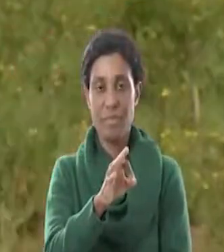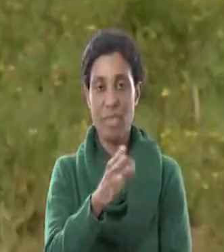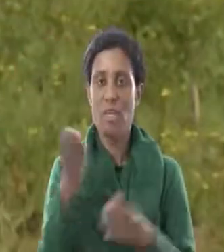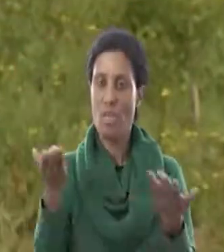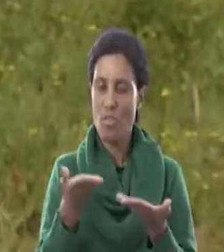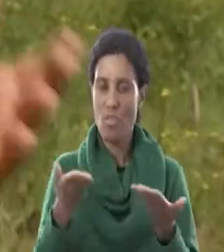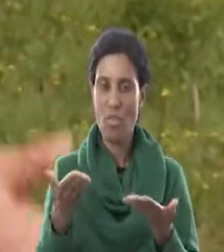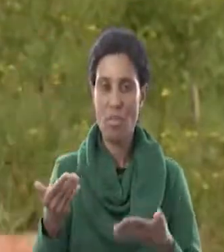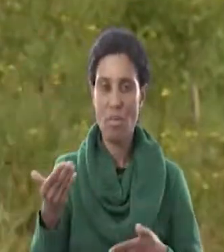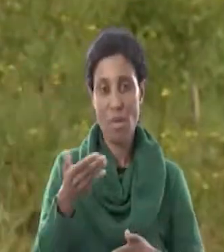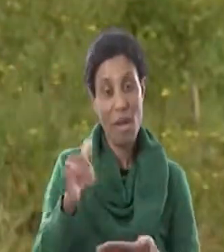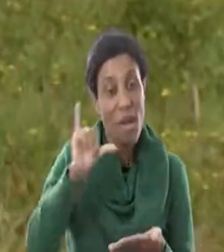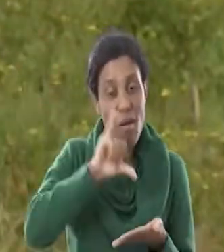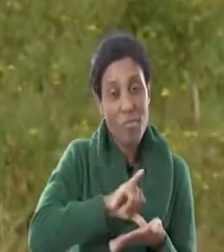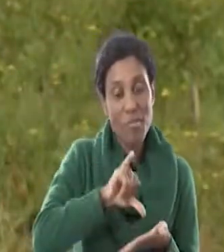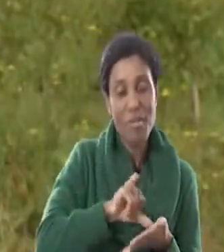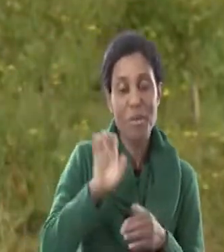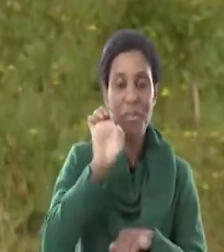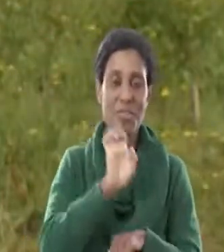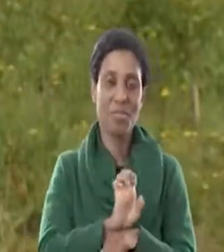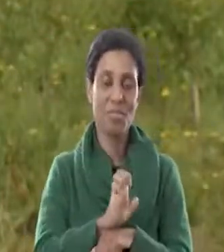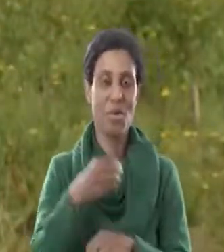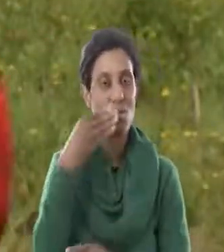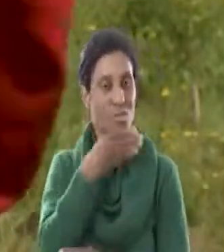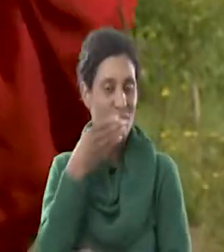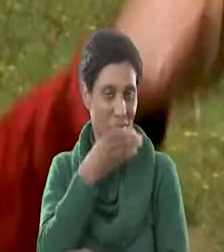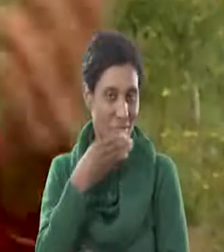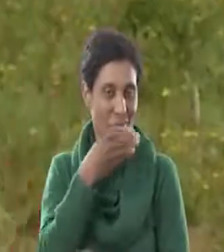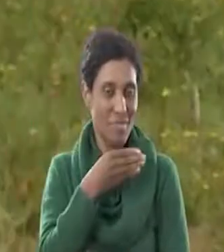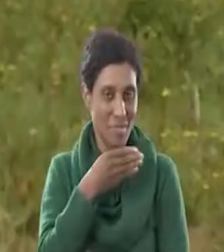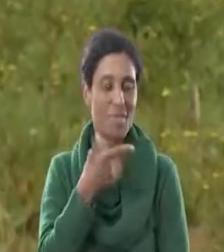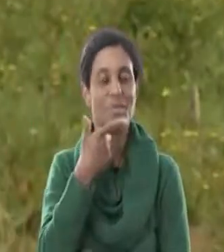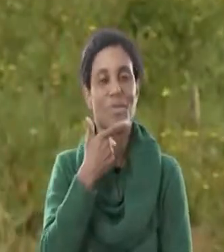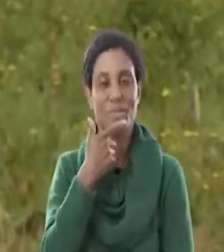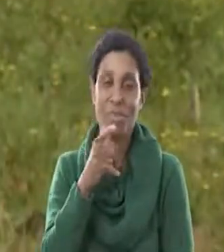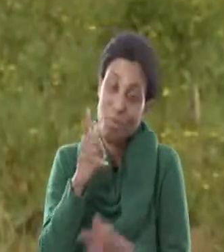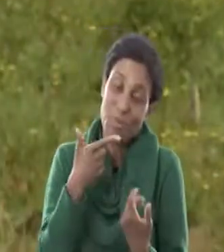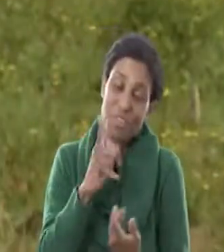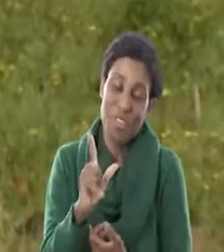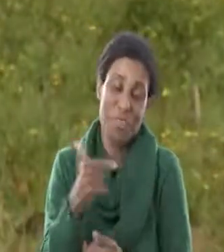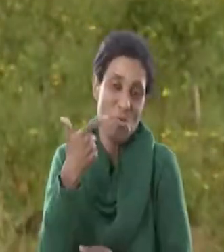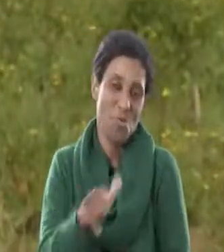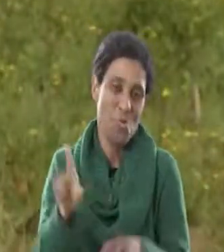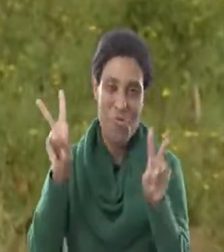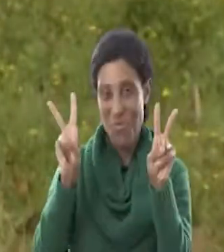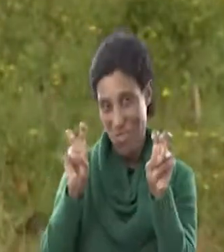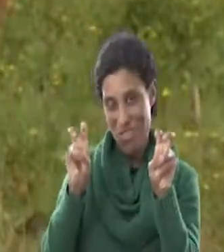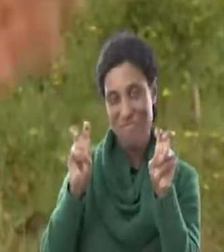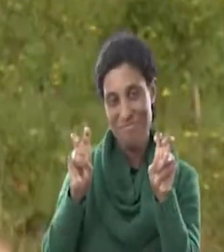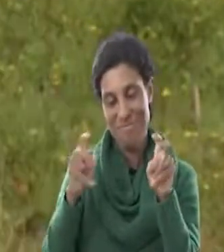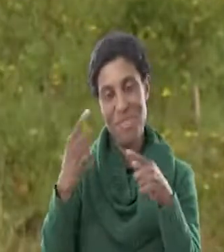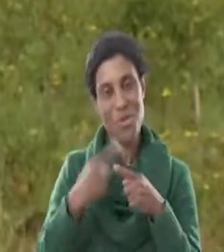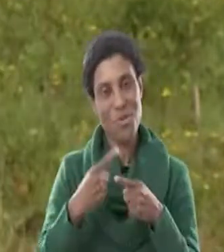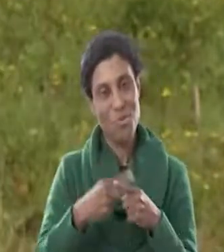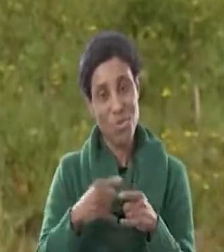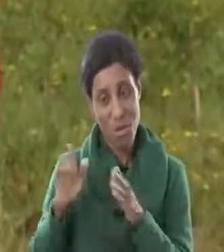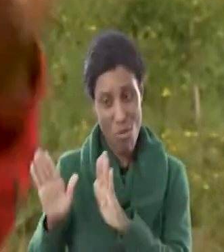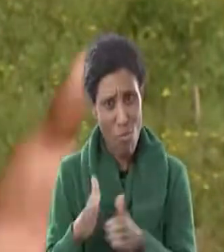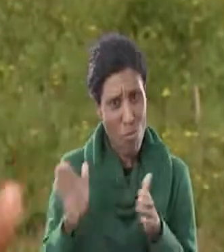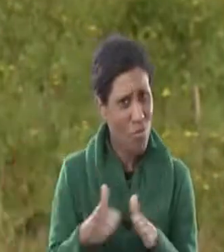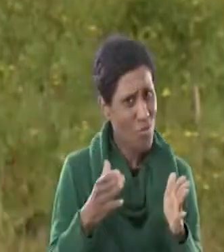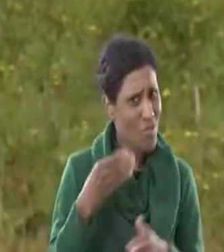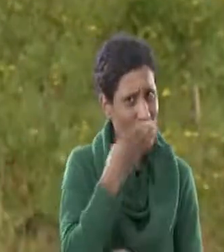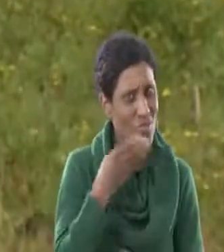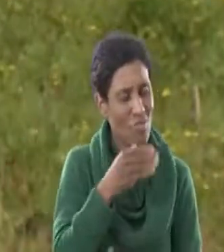fomos considerados já a capital estadual do mel, talvez um dia a gente consiga recuperar esse título, sabe? Justamente por isso, pela